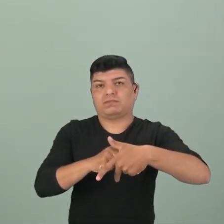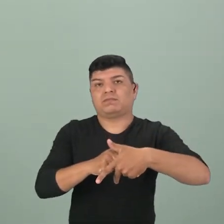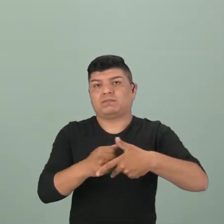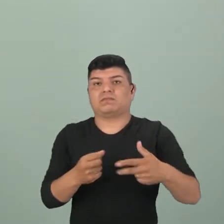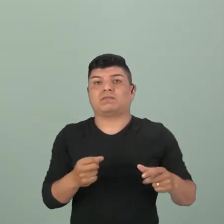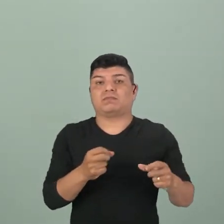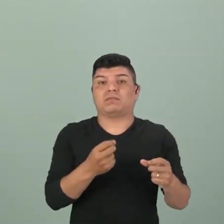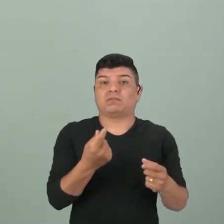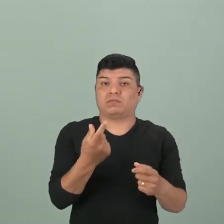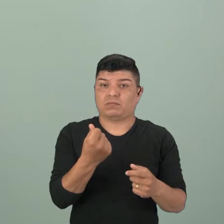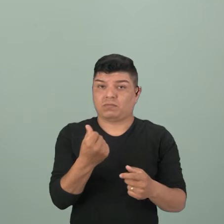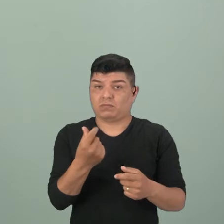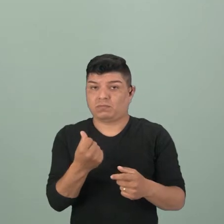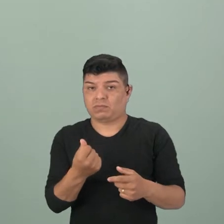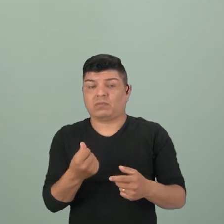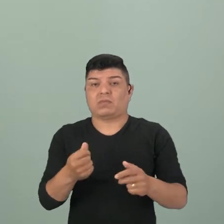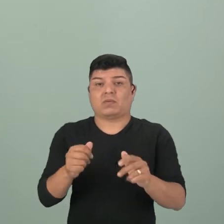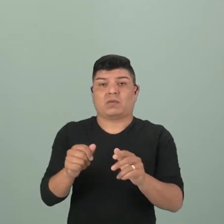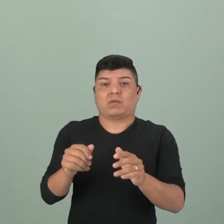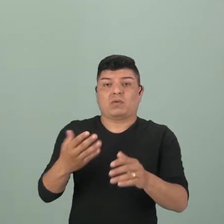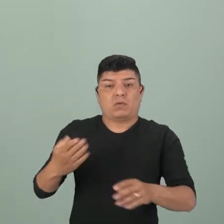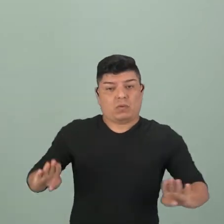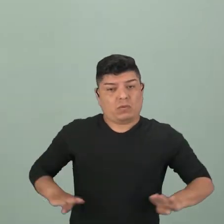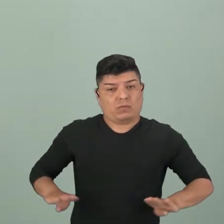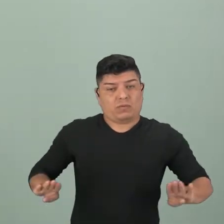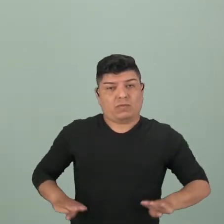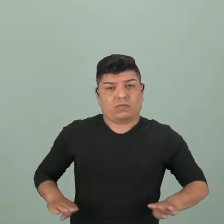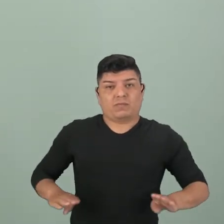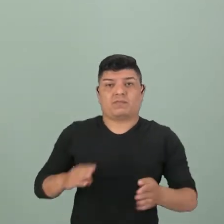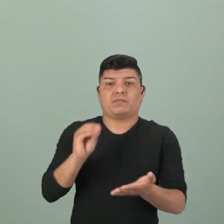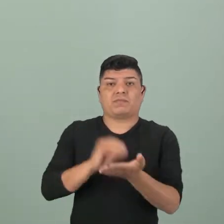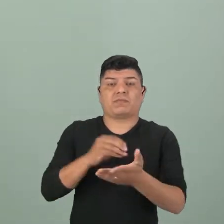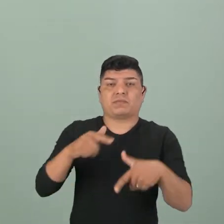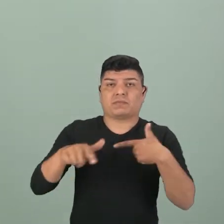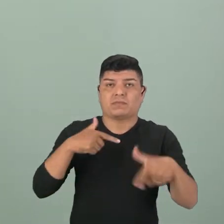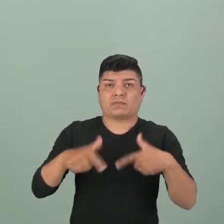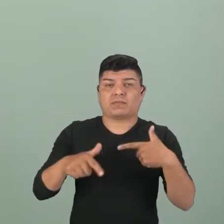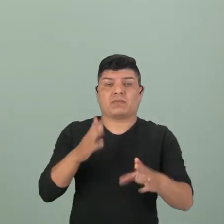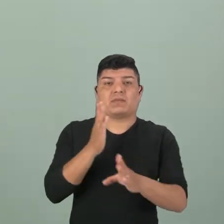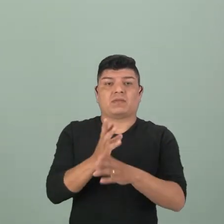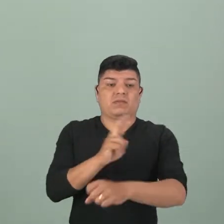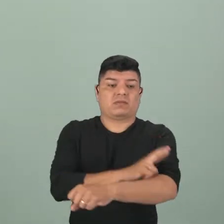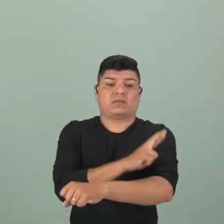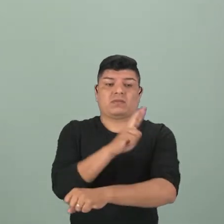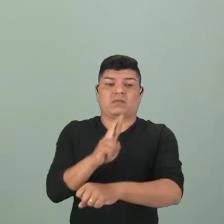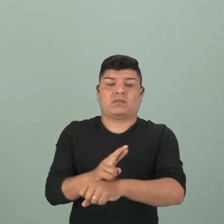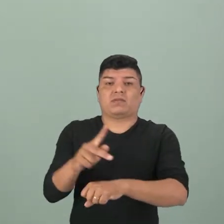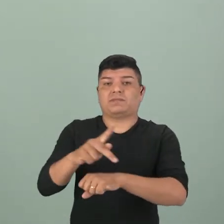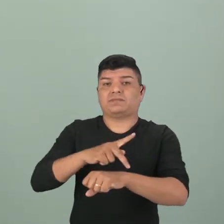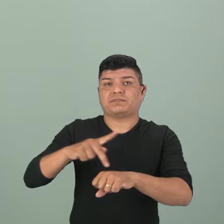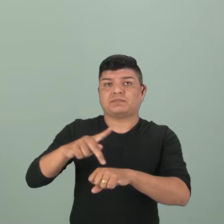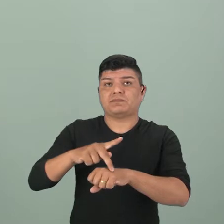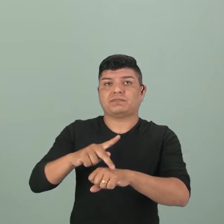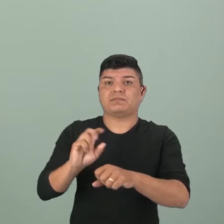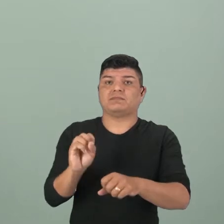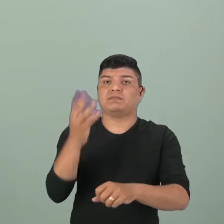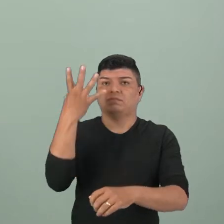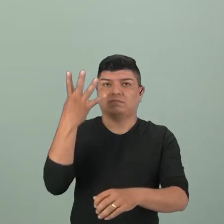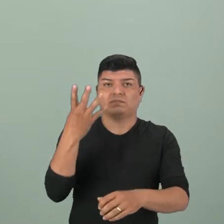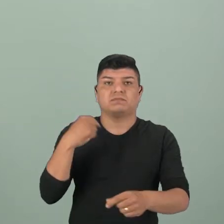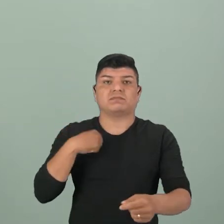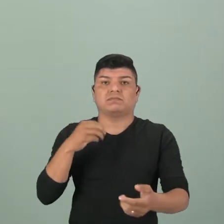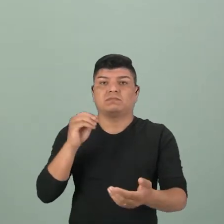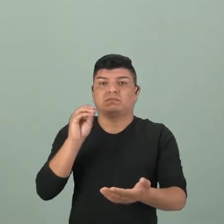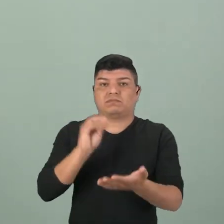fome, o desemprego. Ele pode migrar também por isto. Ele pode migrar por questões religiosas, quando aquele país ocorre a